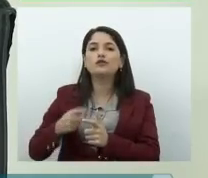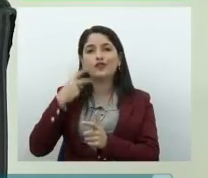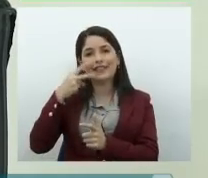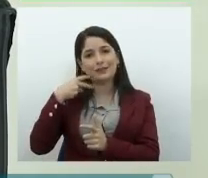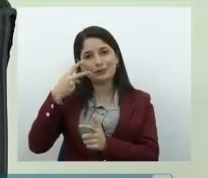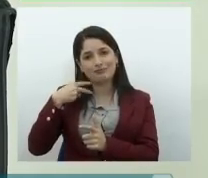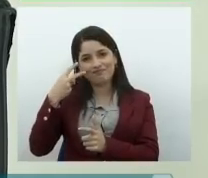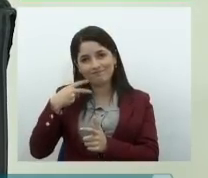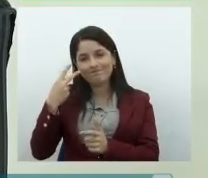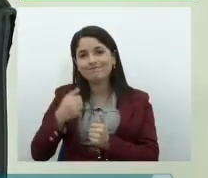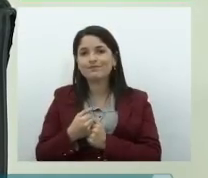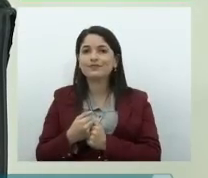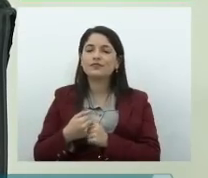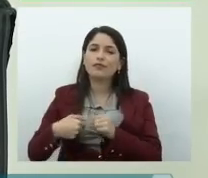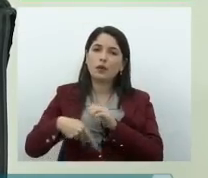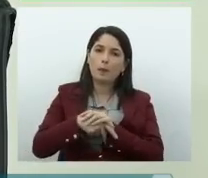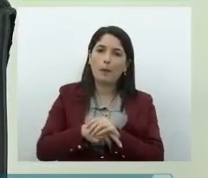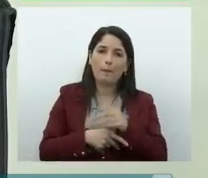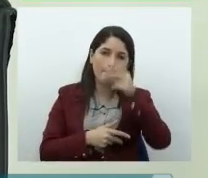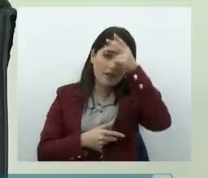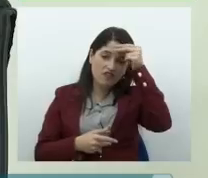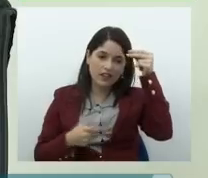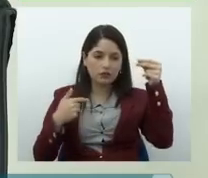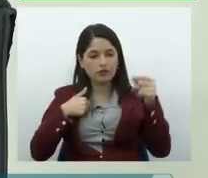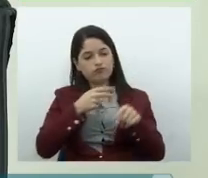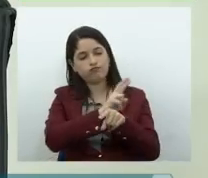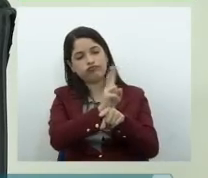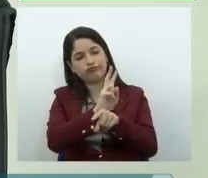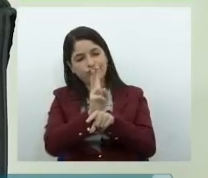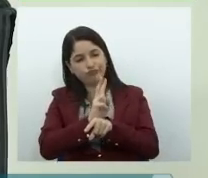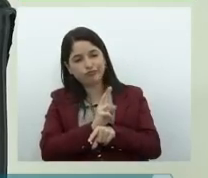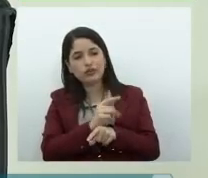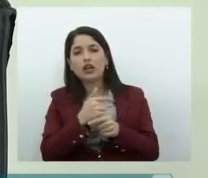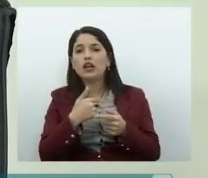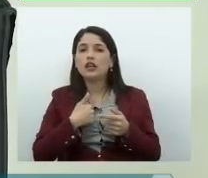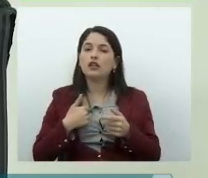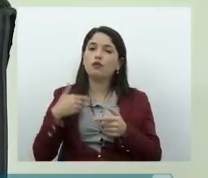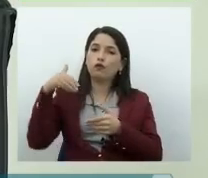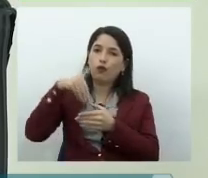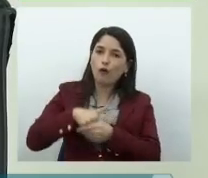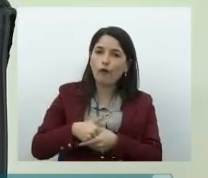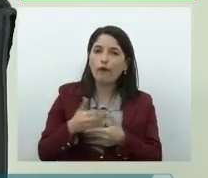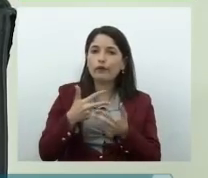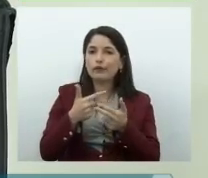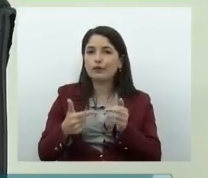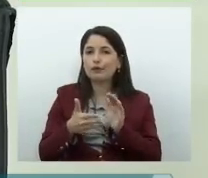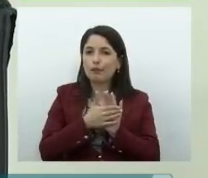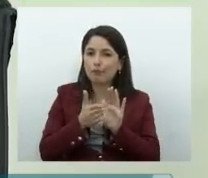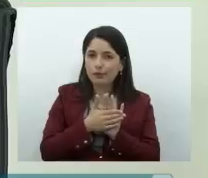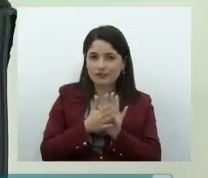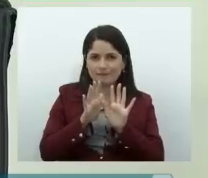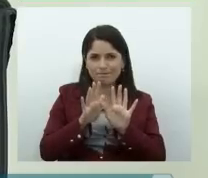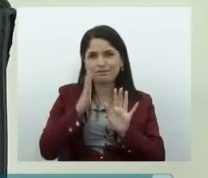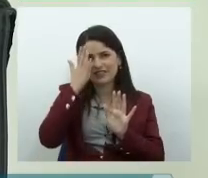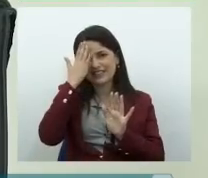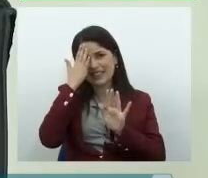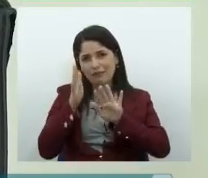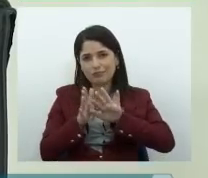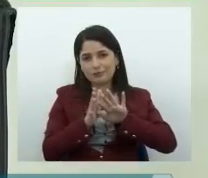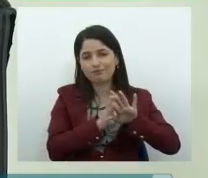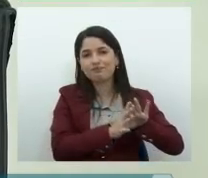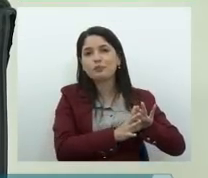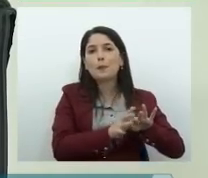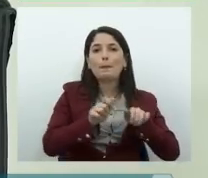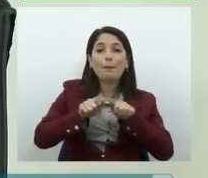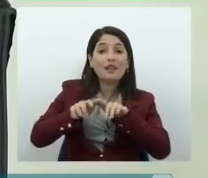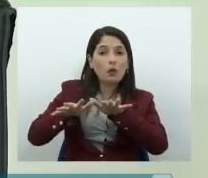aprovando o orçamento da cidade. Então, nós sabemos exatamente o potencial que essa cidade tem e que, infelizmente, está